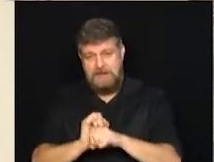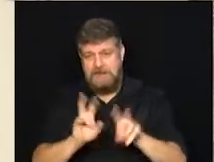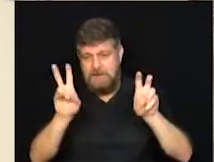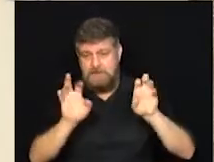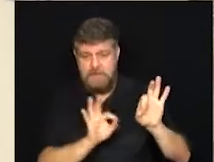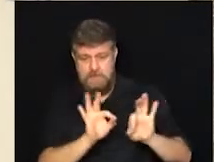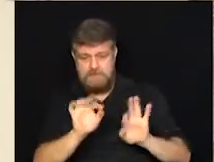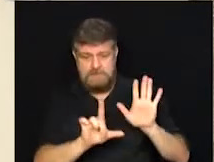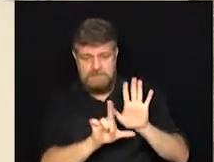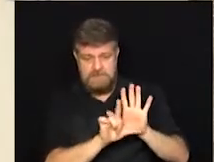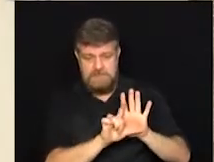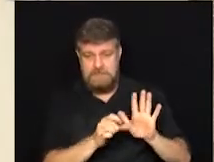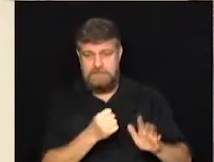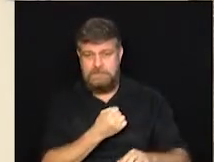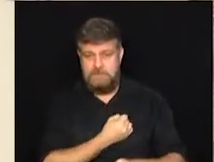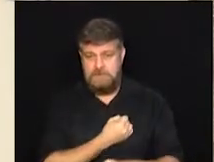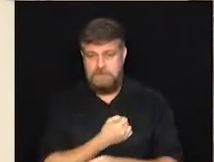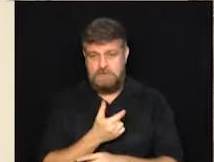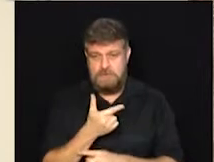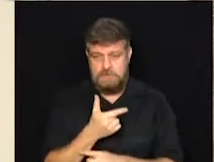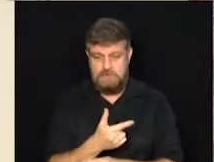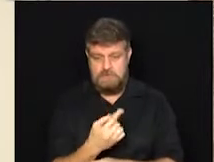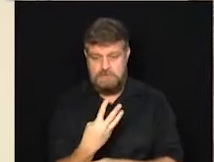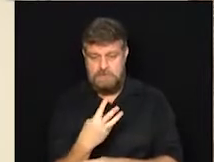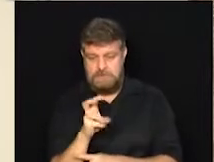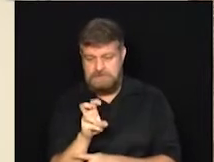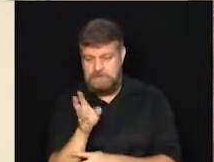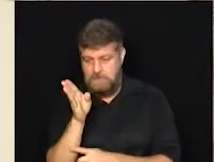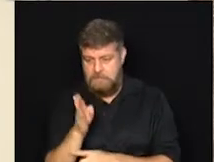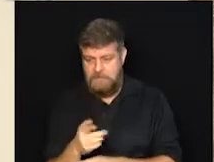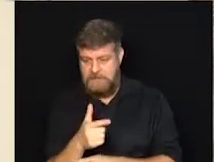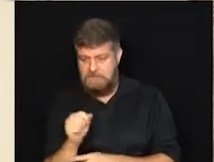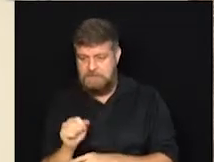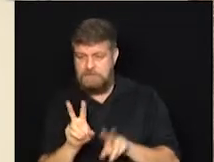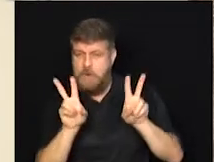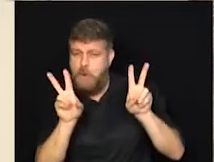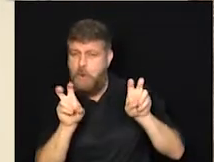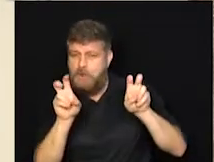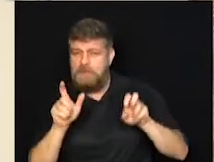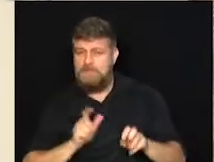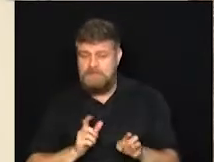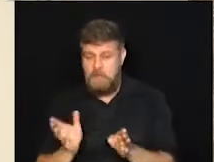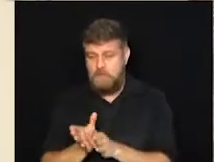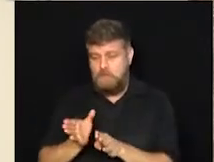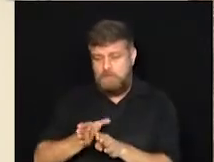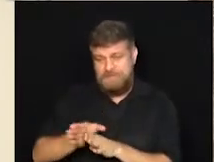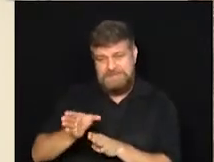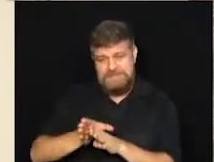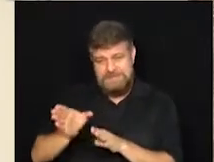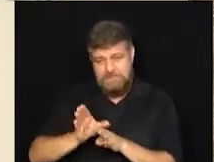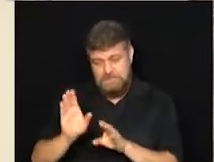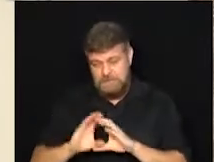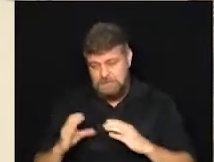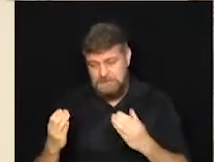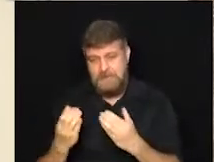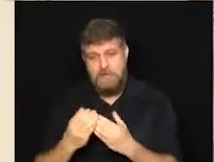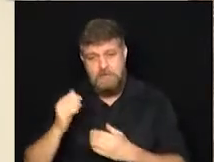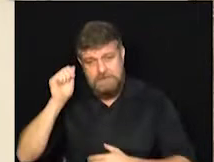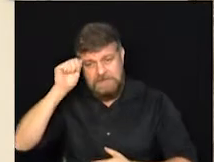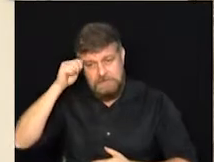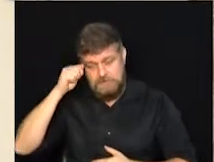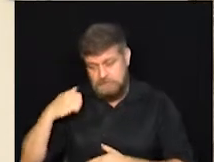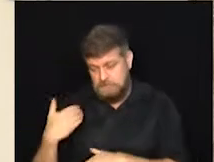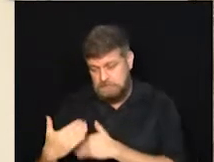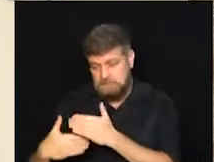número 245 de 2020, que dispõe sobre Conselho de Desenvolvimento e Participação de